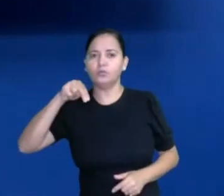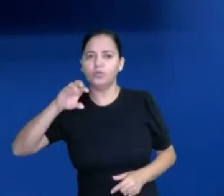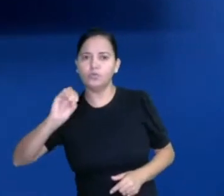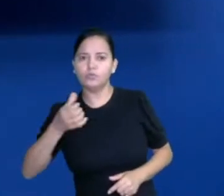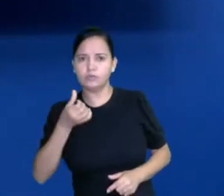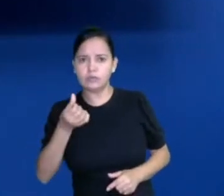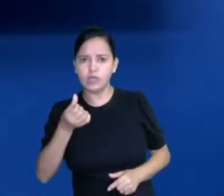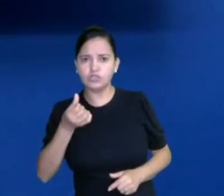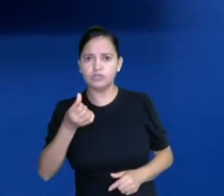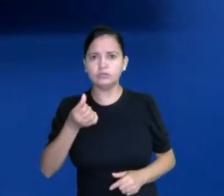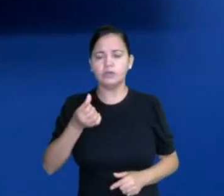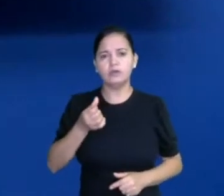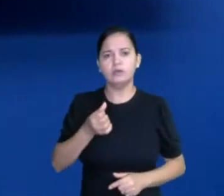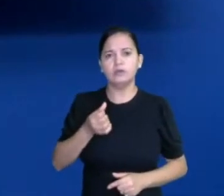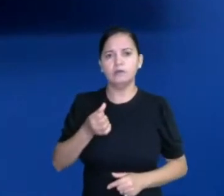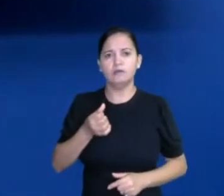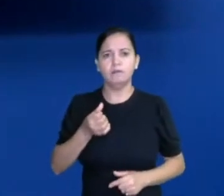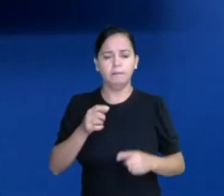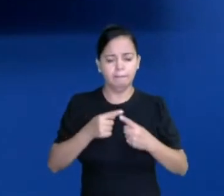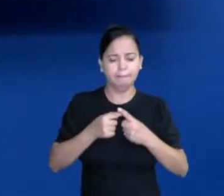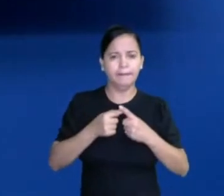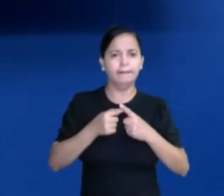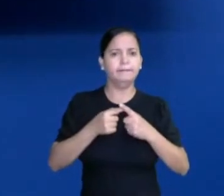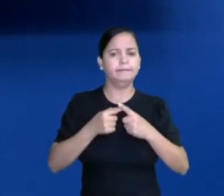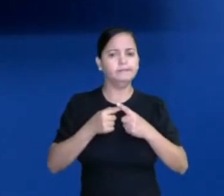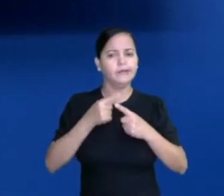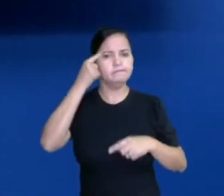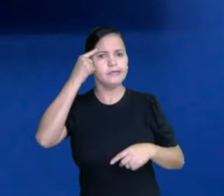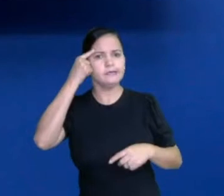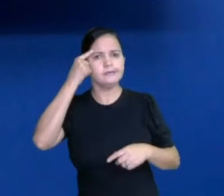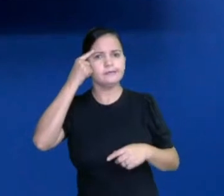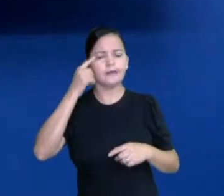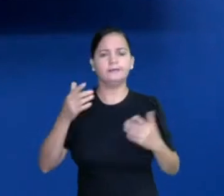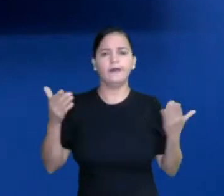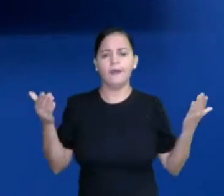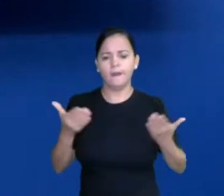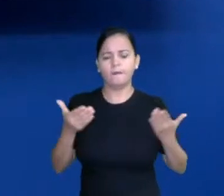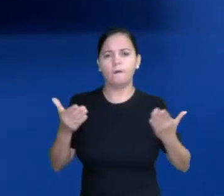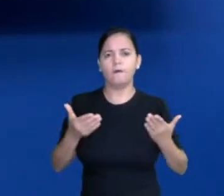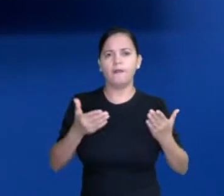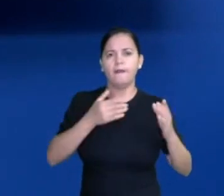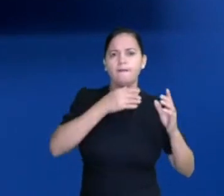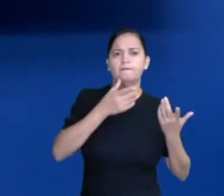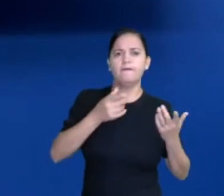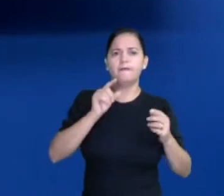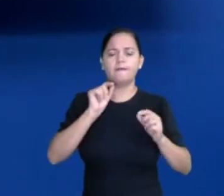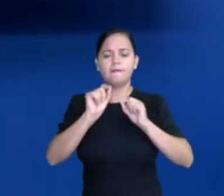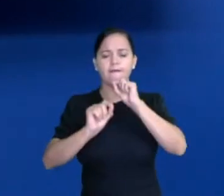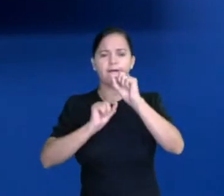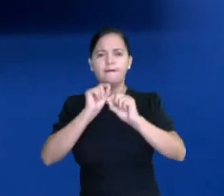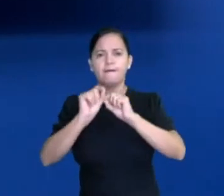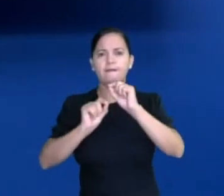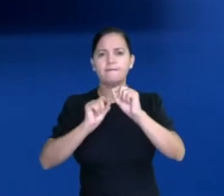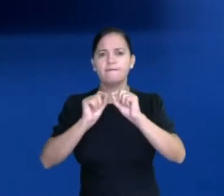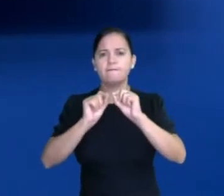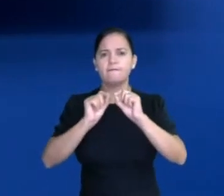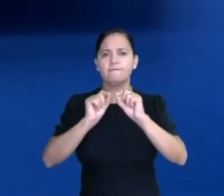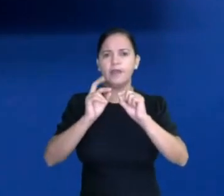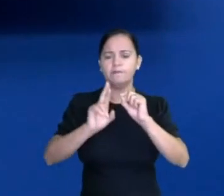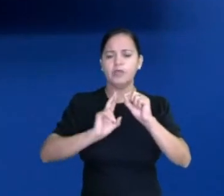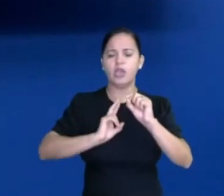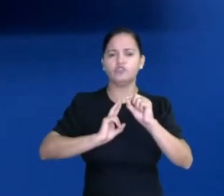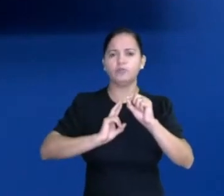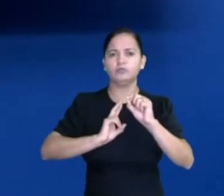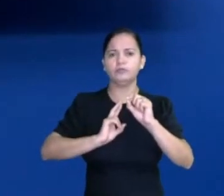6 figurinhas, né, mas que operação eu vou fazer? Quem vai me dizer que operação eu